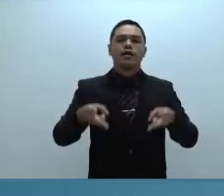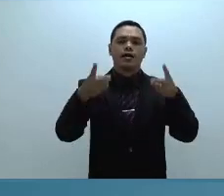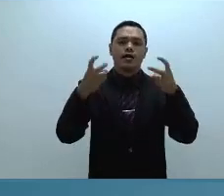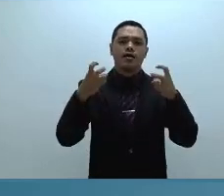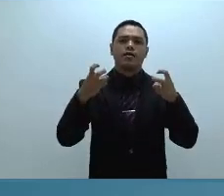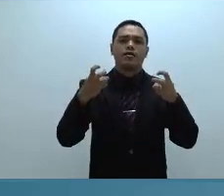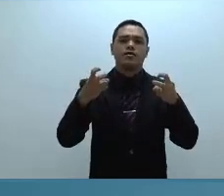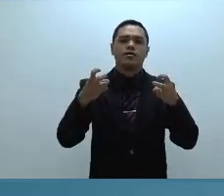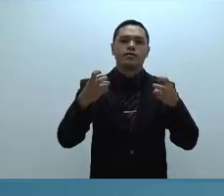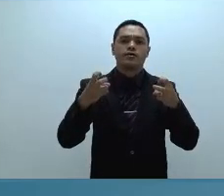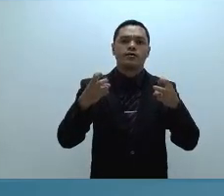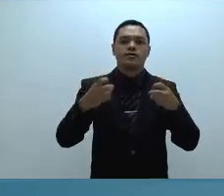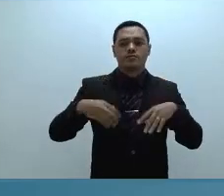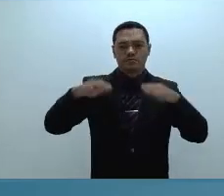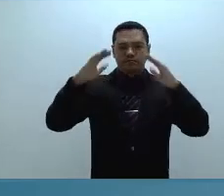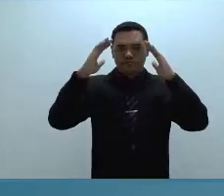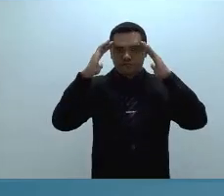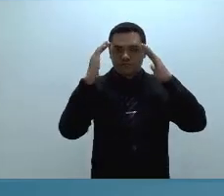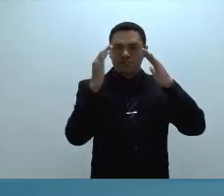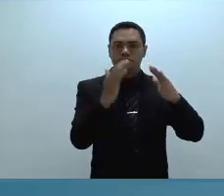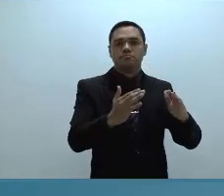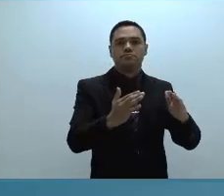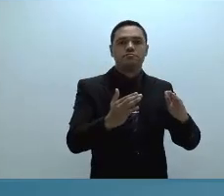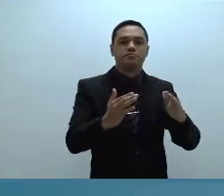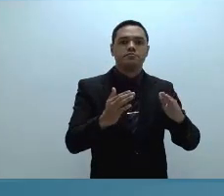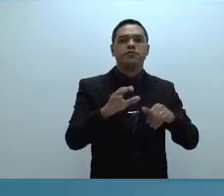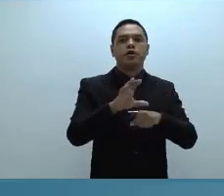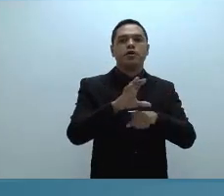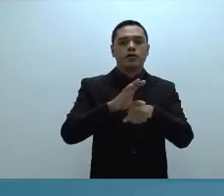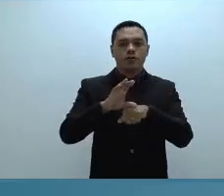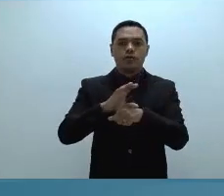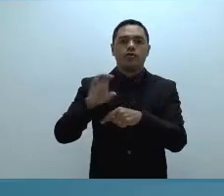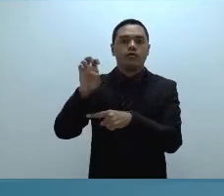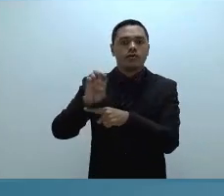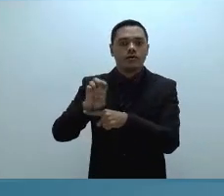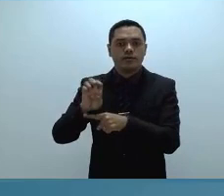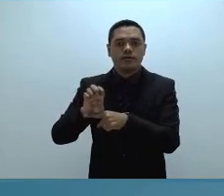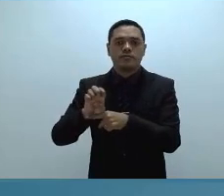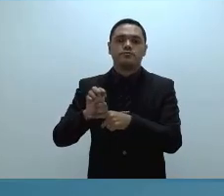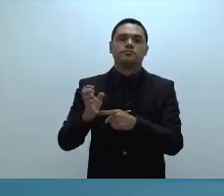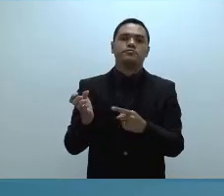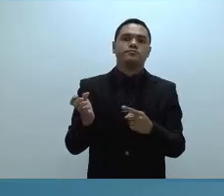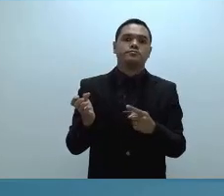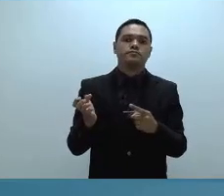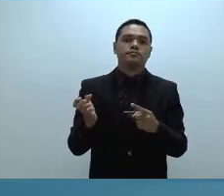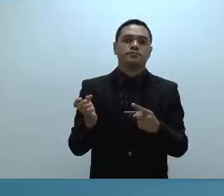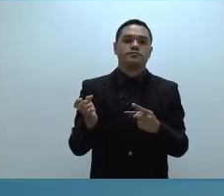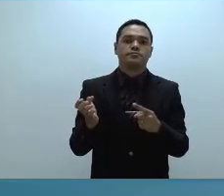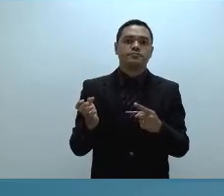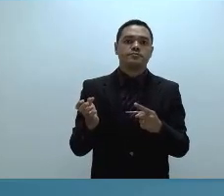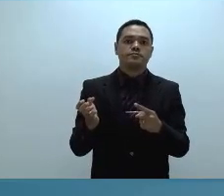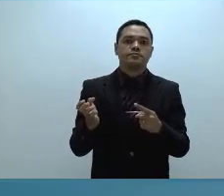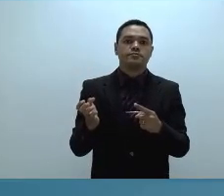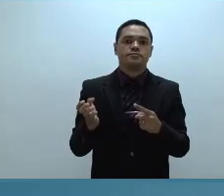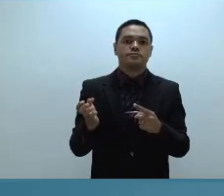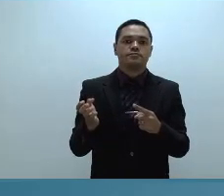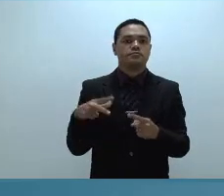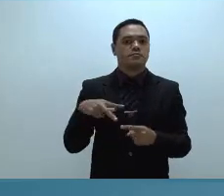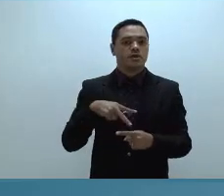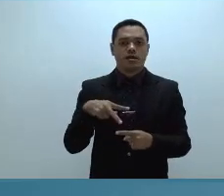a subordinação do constituinte estadual à limitação de reserva